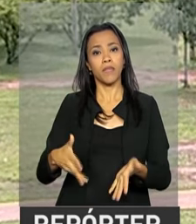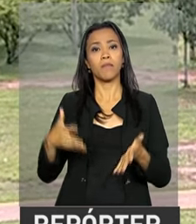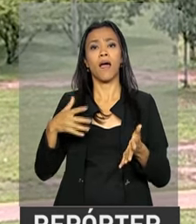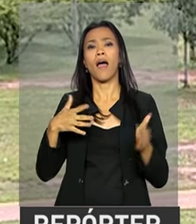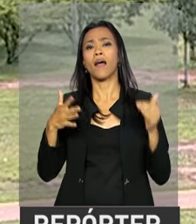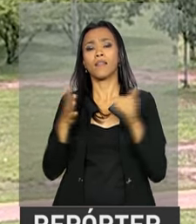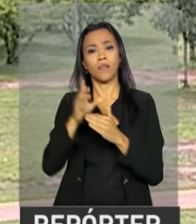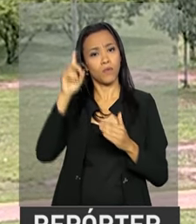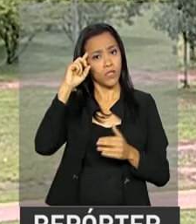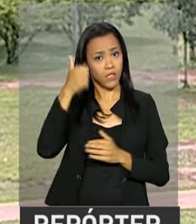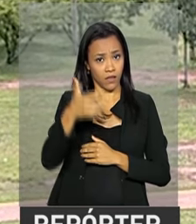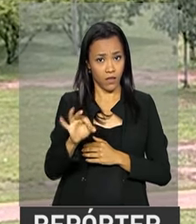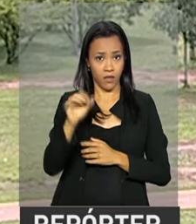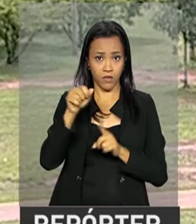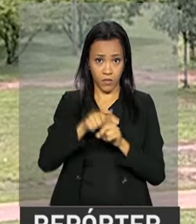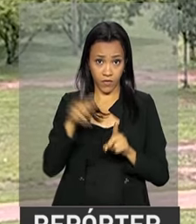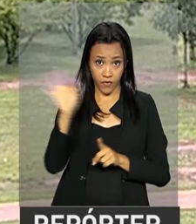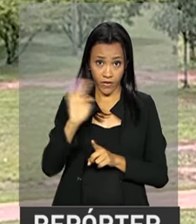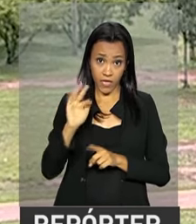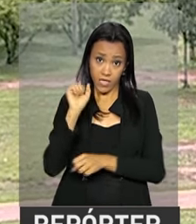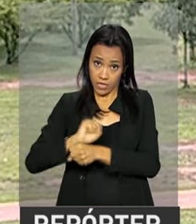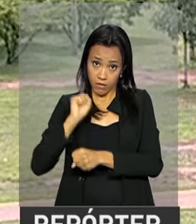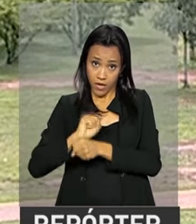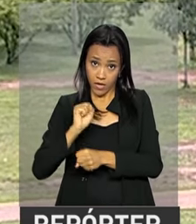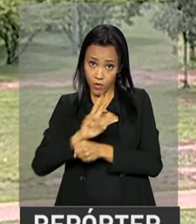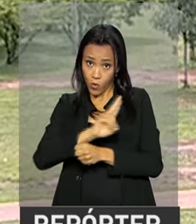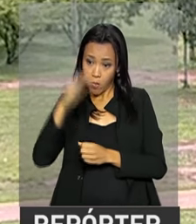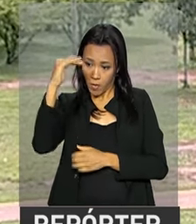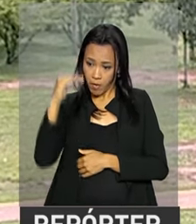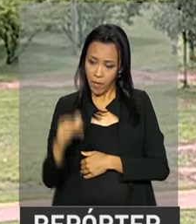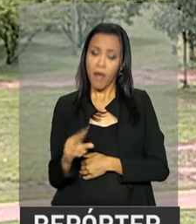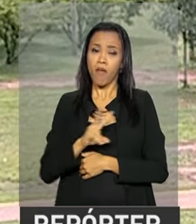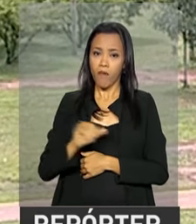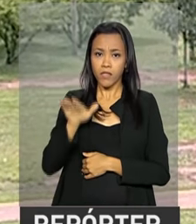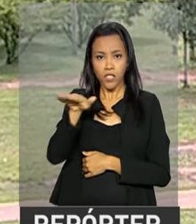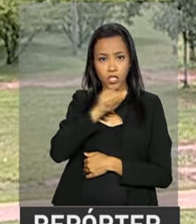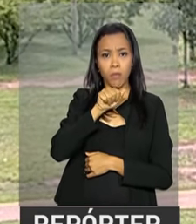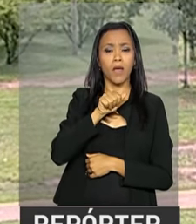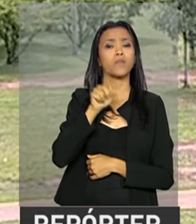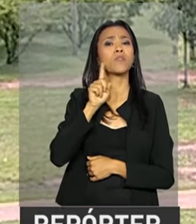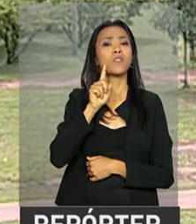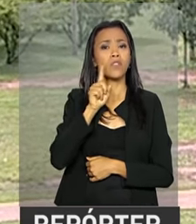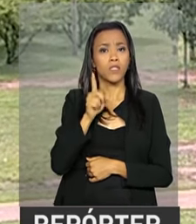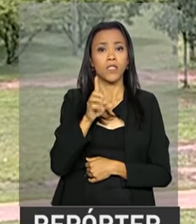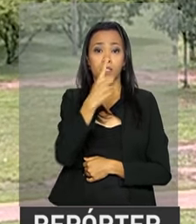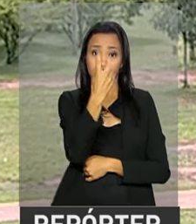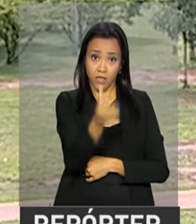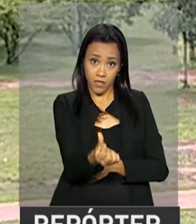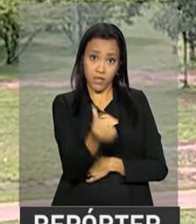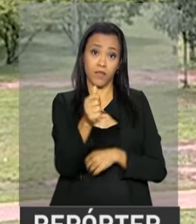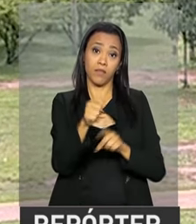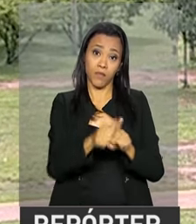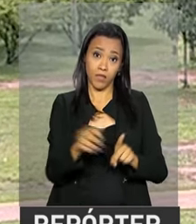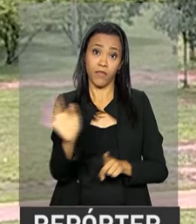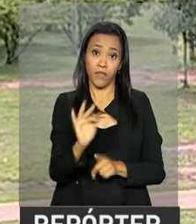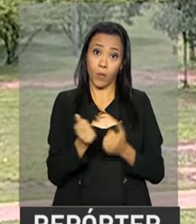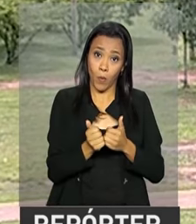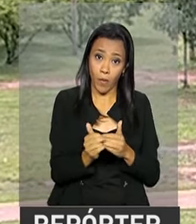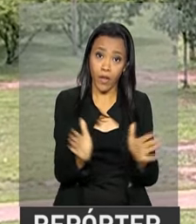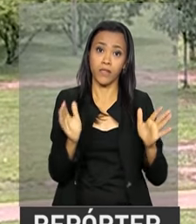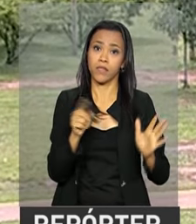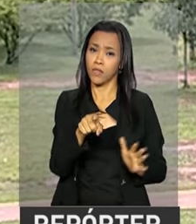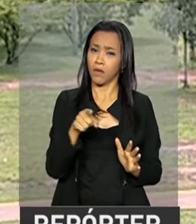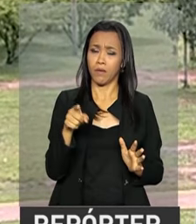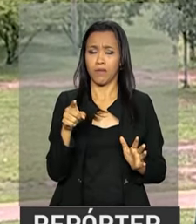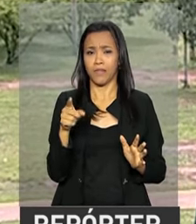dia 10 de fevereiro. Esses candidatos vão ser convocados a partir do dia 16 de fevereiro. Então, nada de